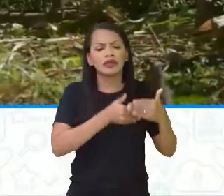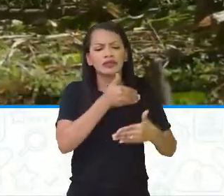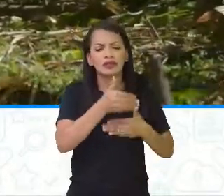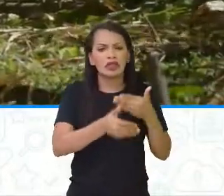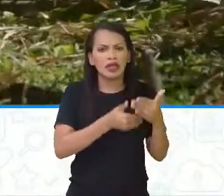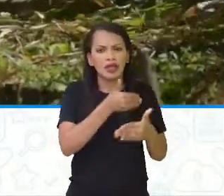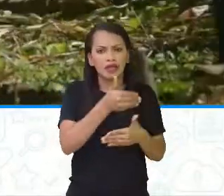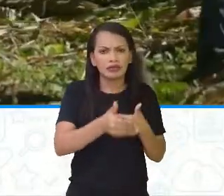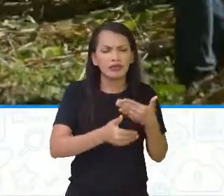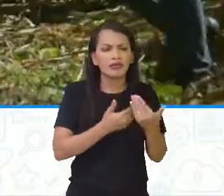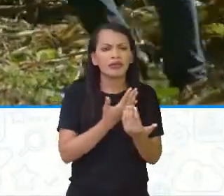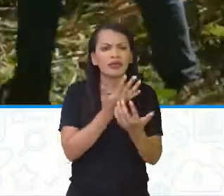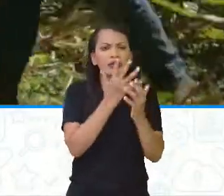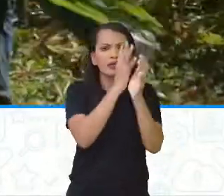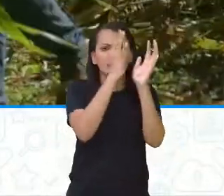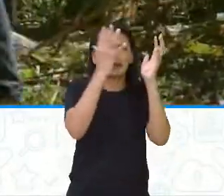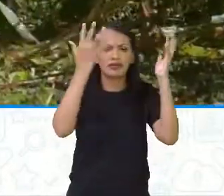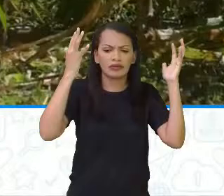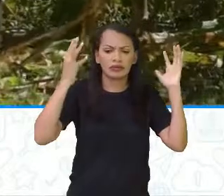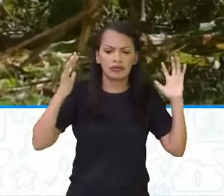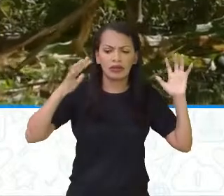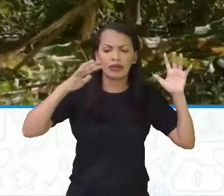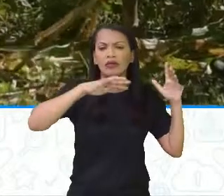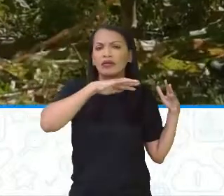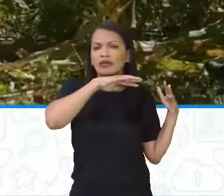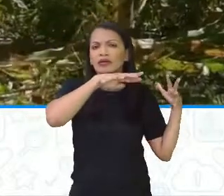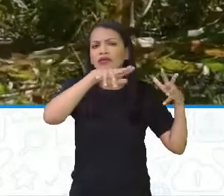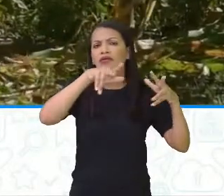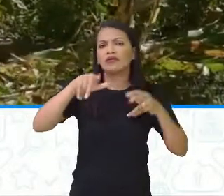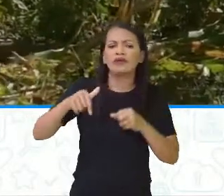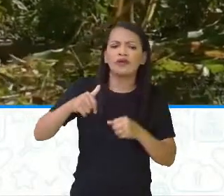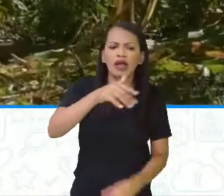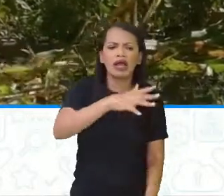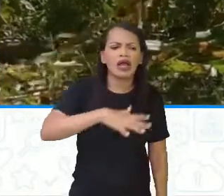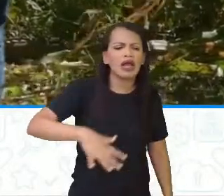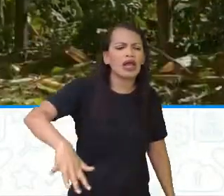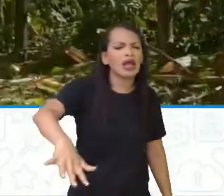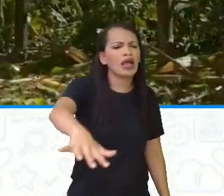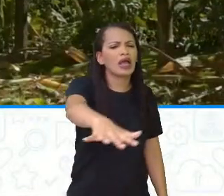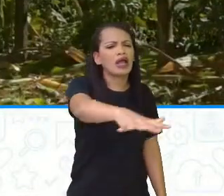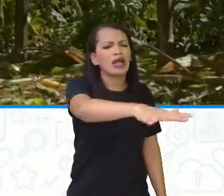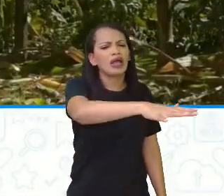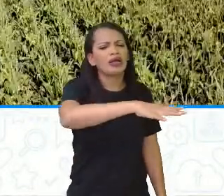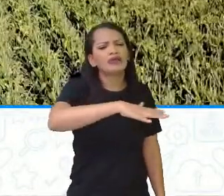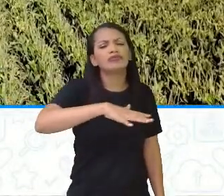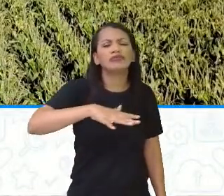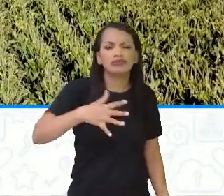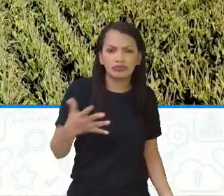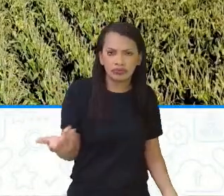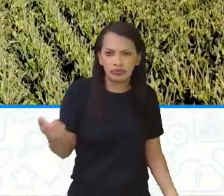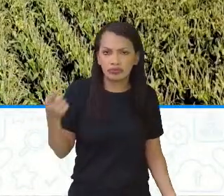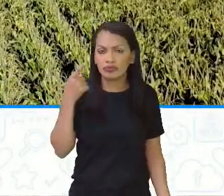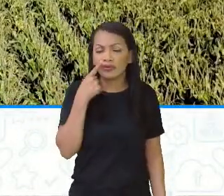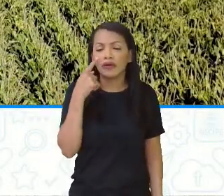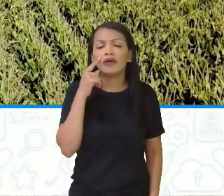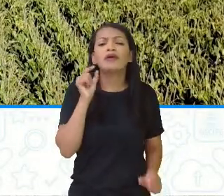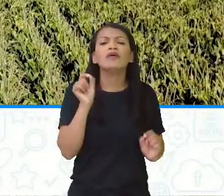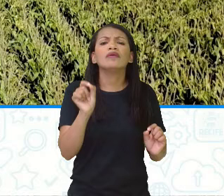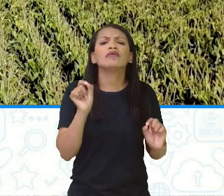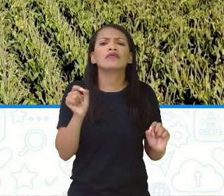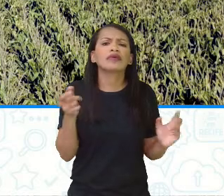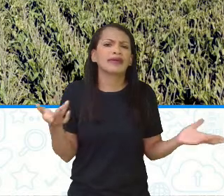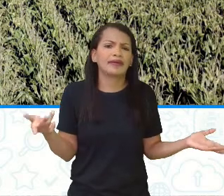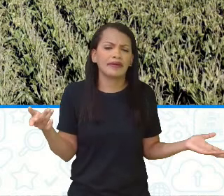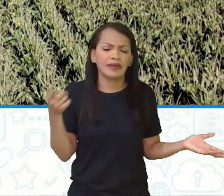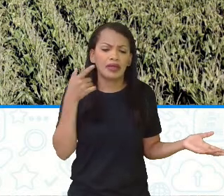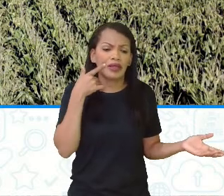ligadas à natureza e os animais. São mais áreas livres, mais natureza. E aí, que atividades são essas? Se